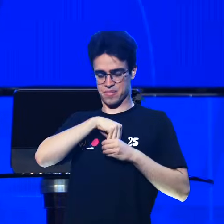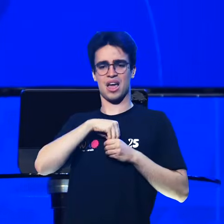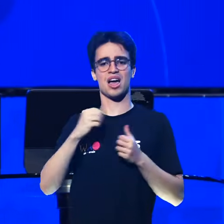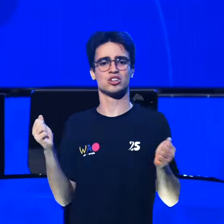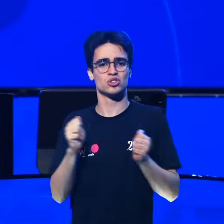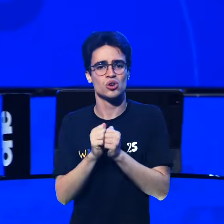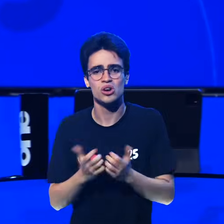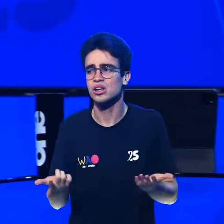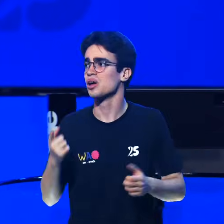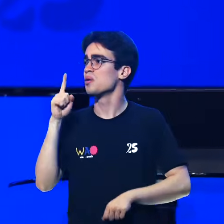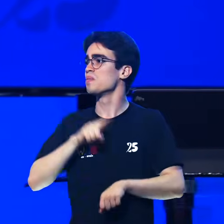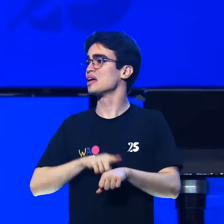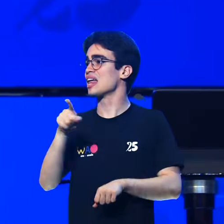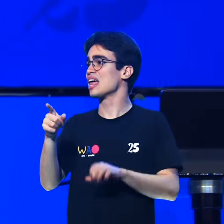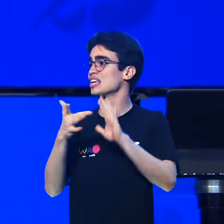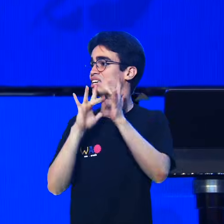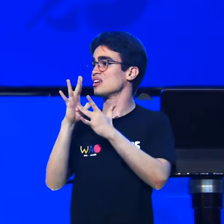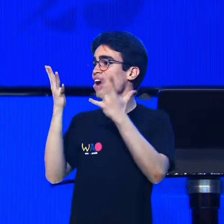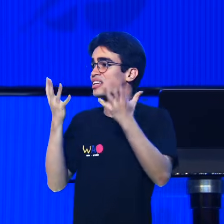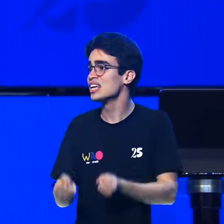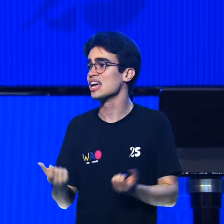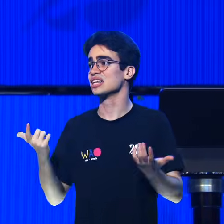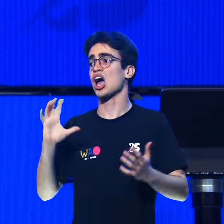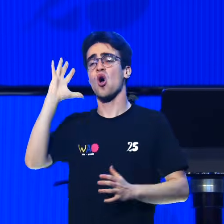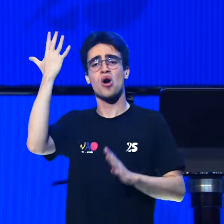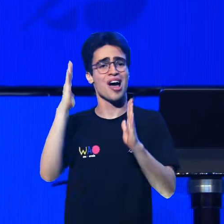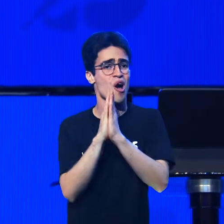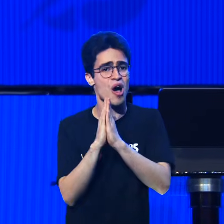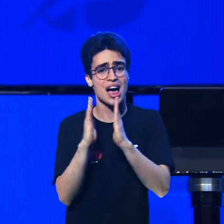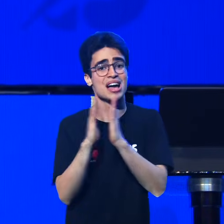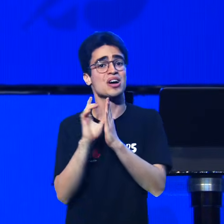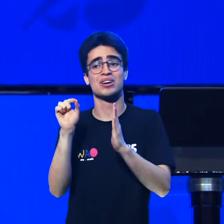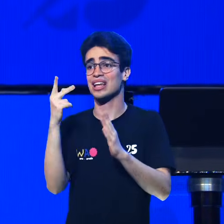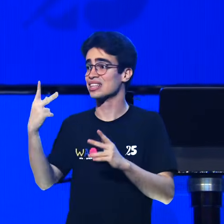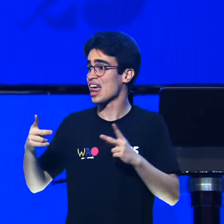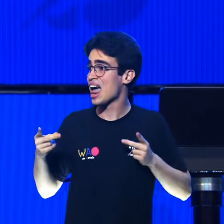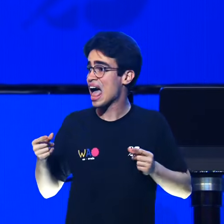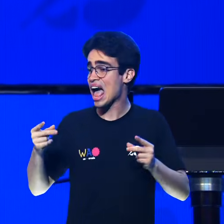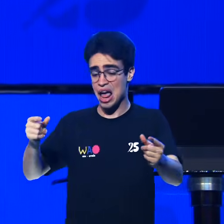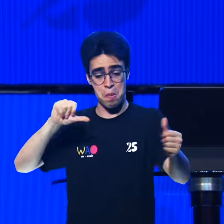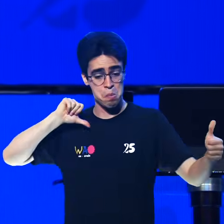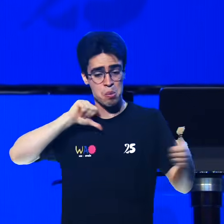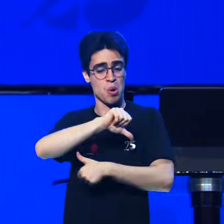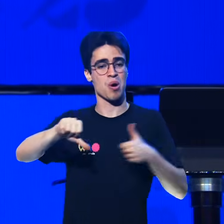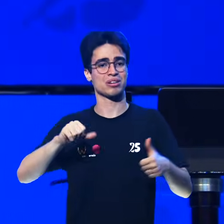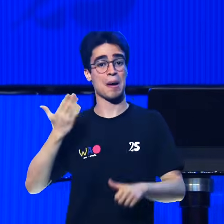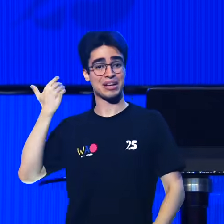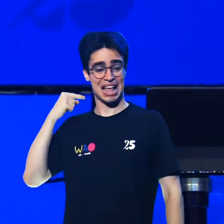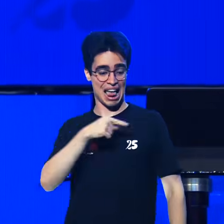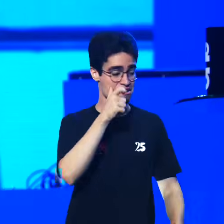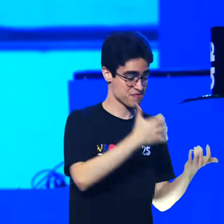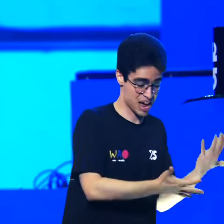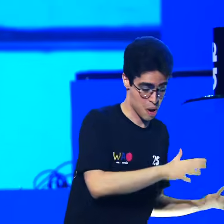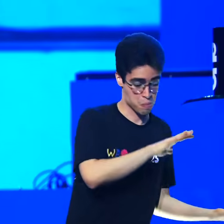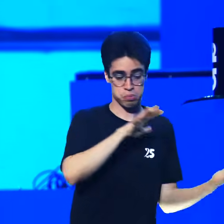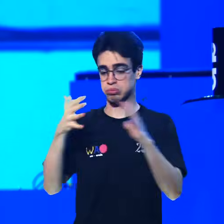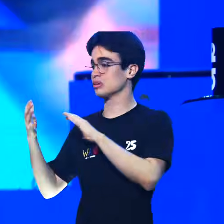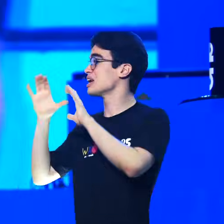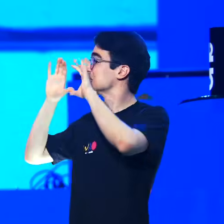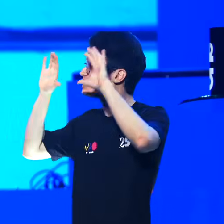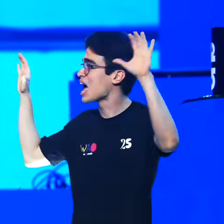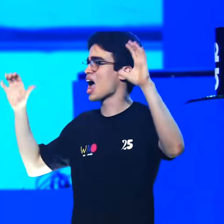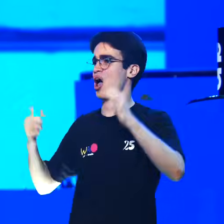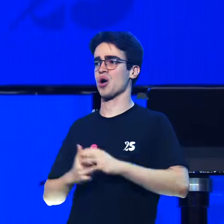como Salvador, em uma oração muda a eternidade. Ele estava indo para o inferno e agora ele está indo para o céu,